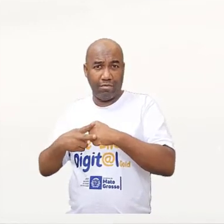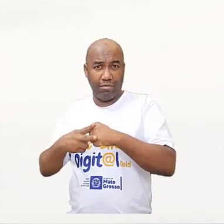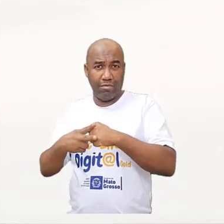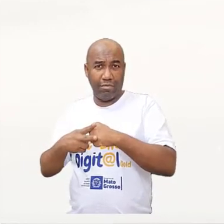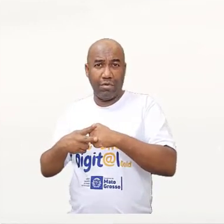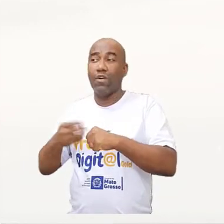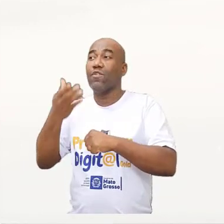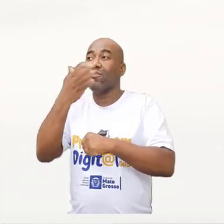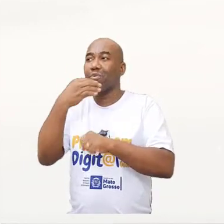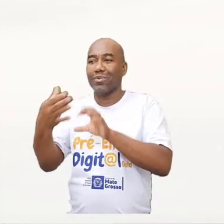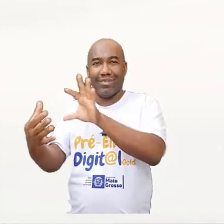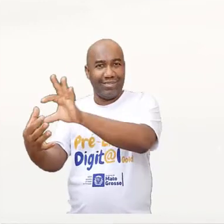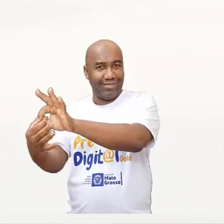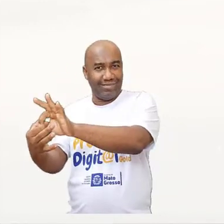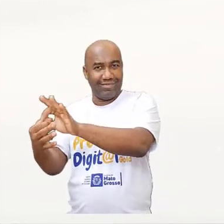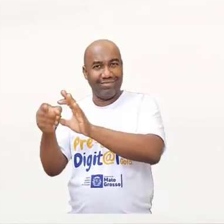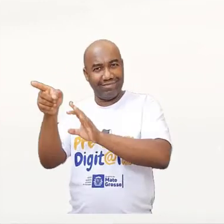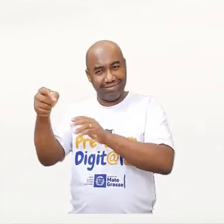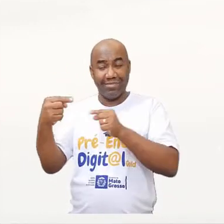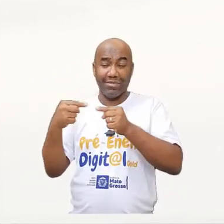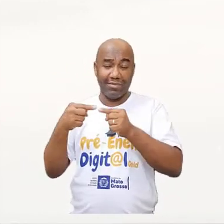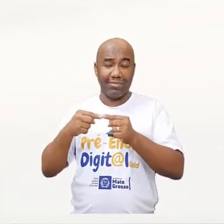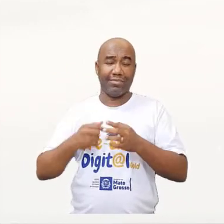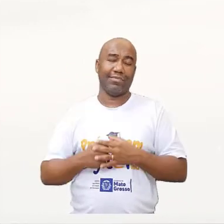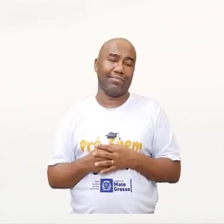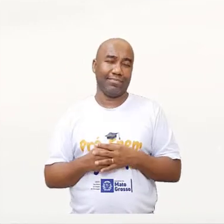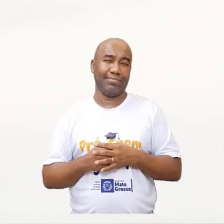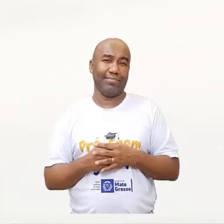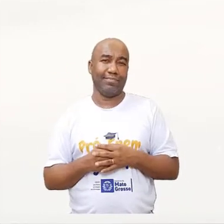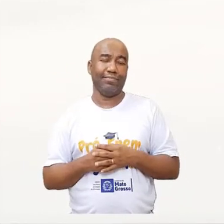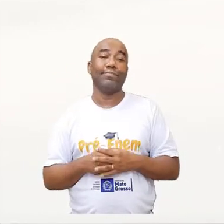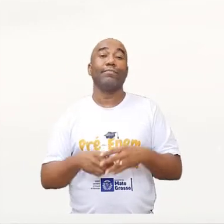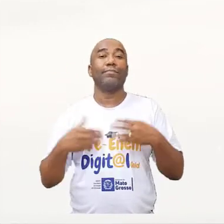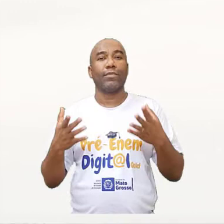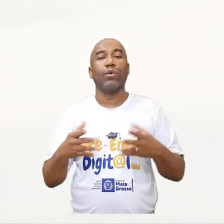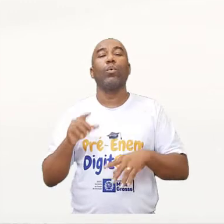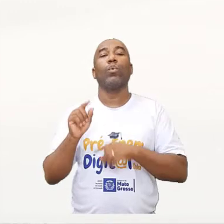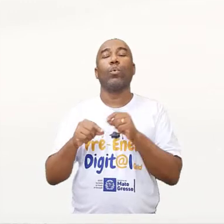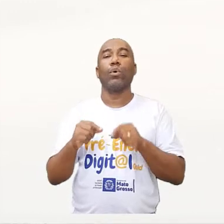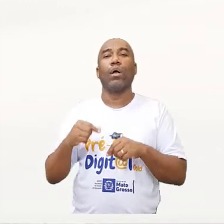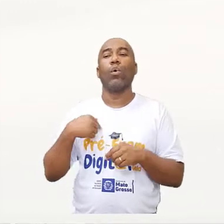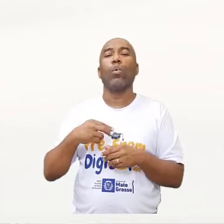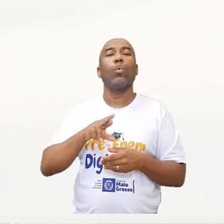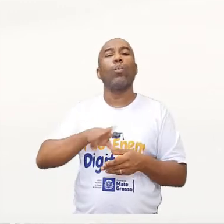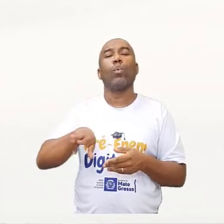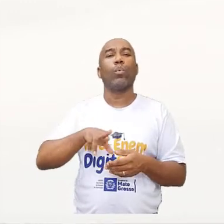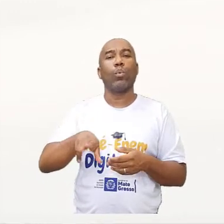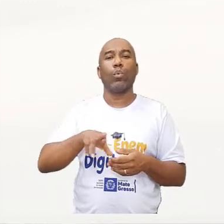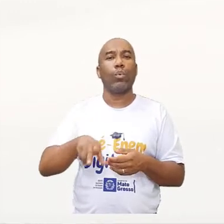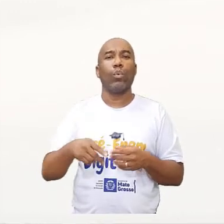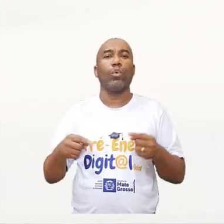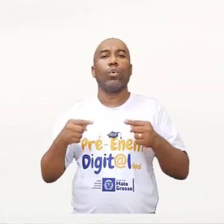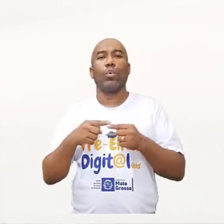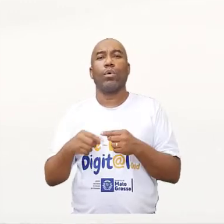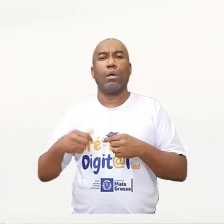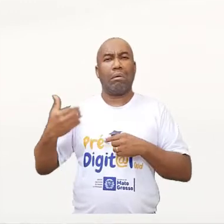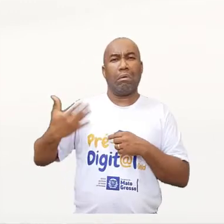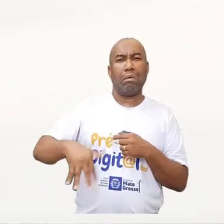me referi, ao modo como eu paguei. Então aí não varia o termo